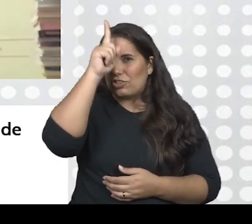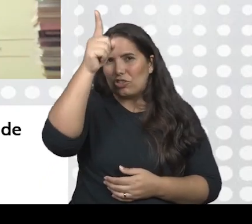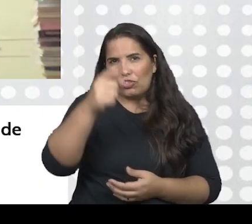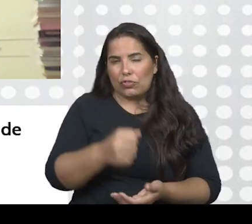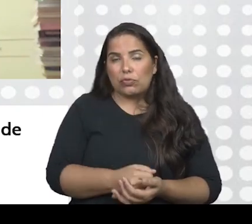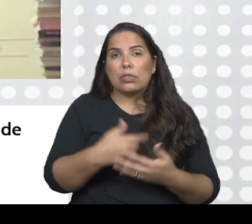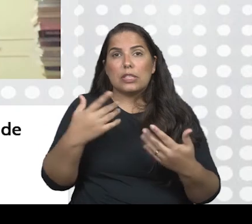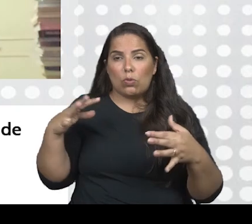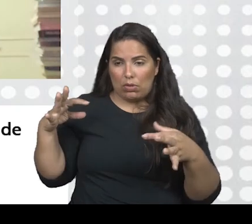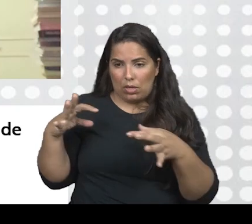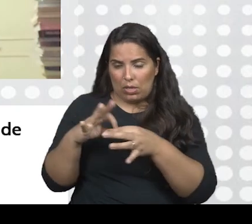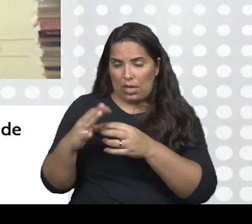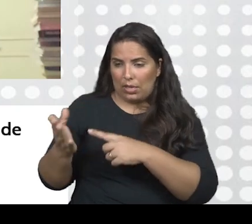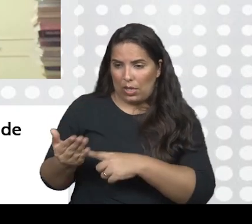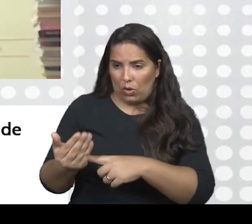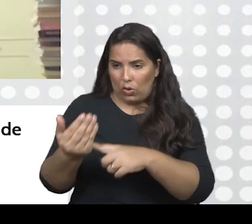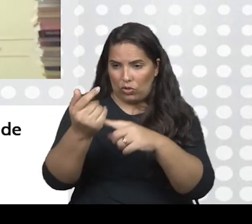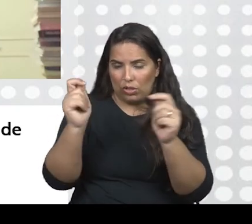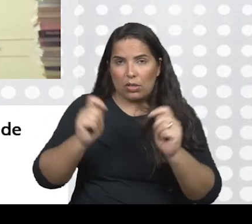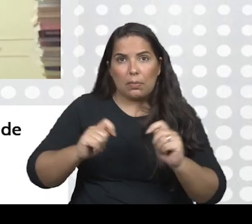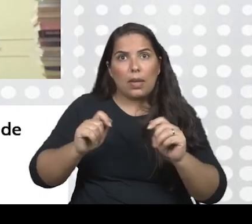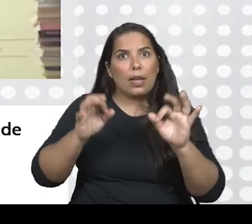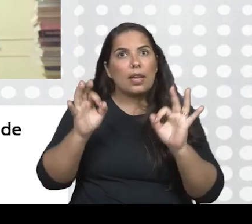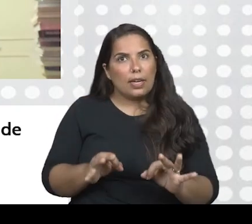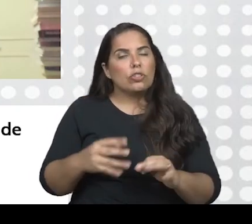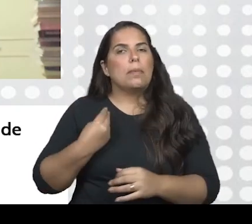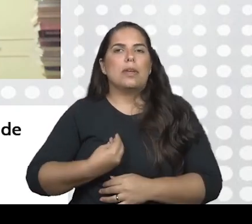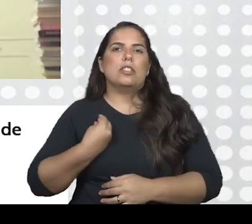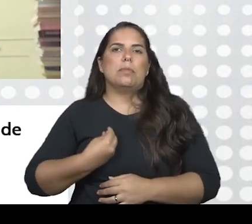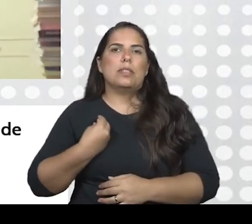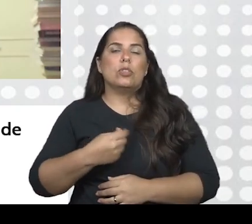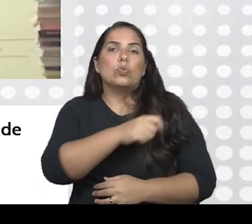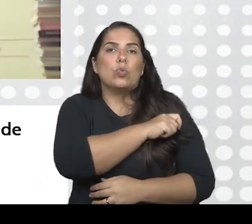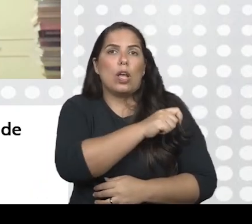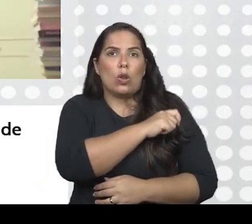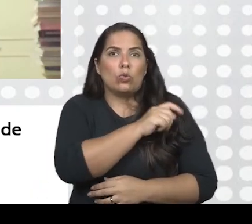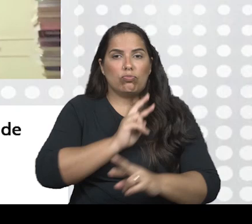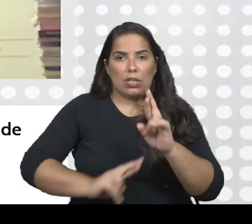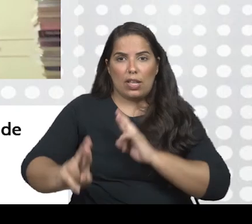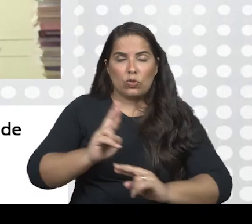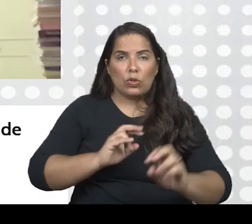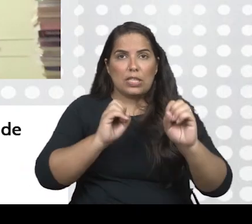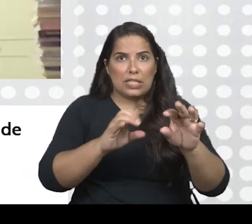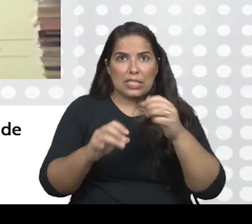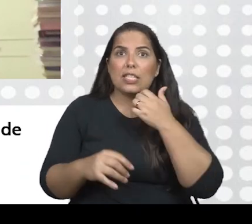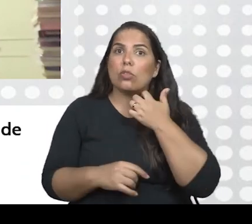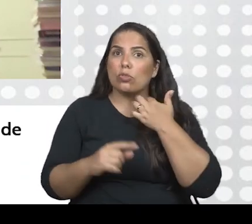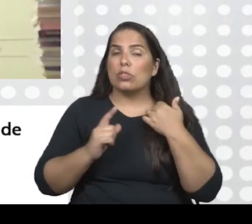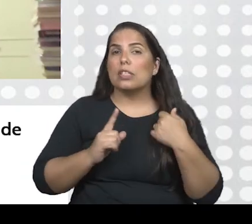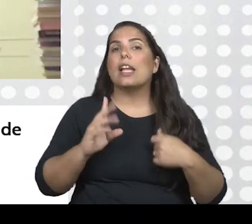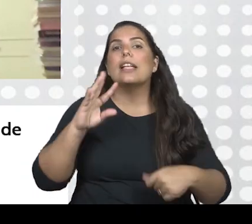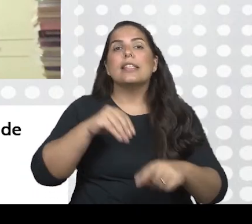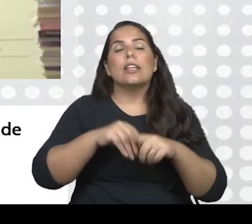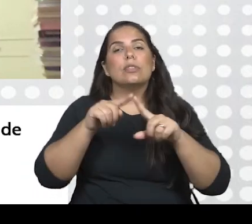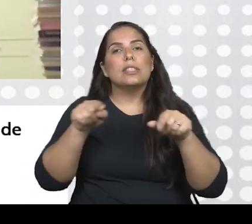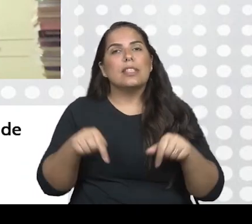Então, aliar a tecnologia para garantir a participação dos estudantes nas relações de ensino estabelecidas em sala